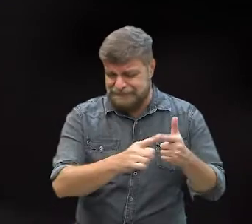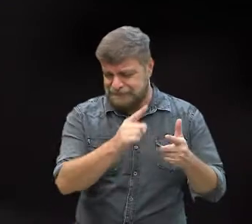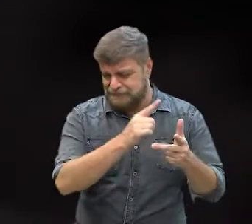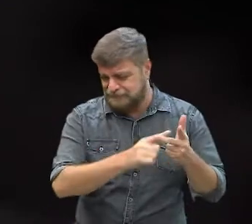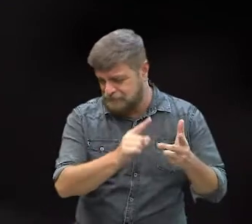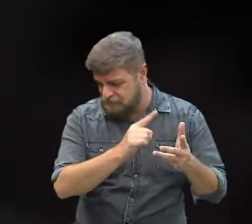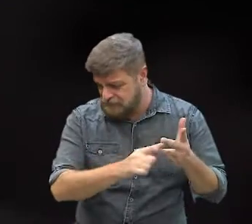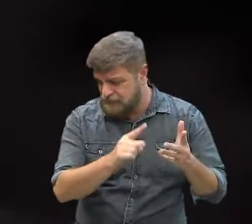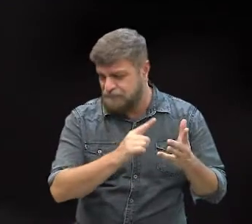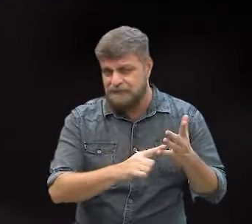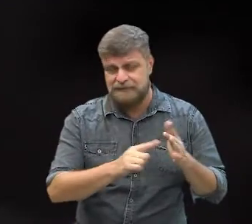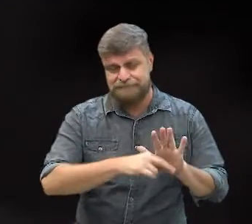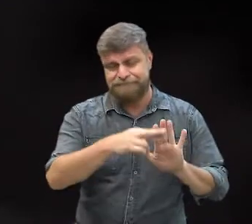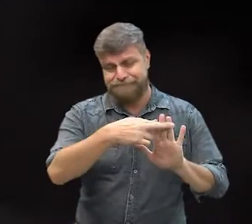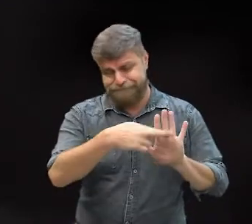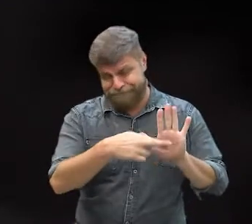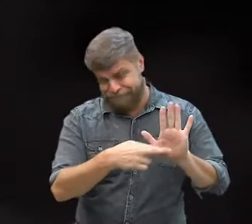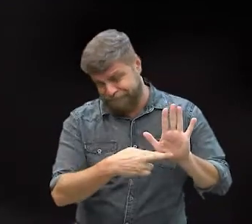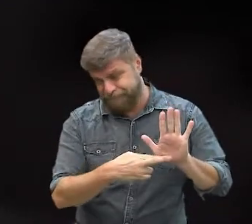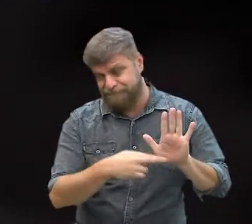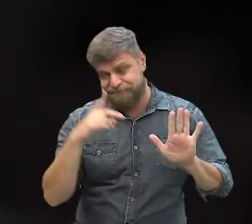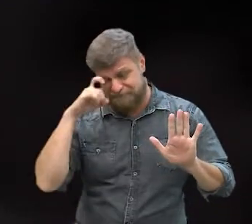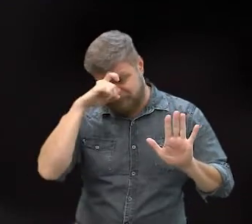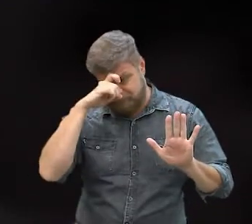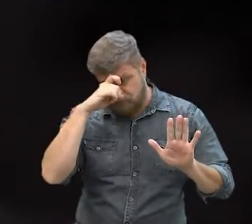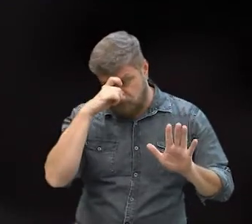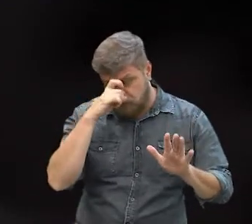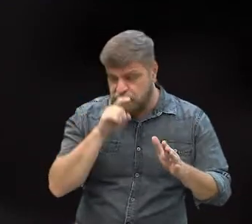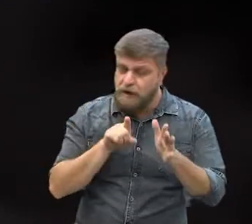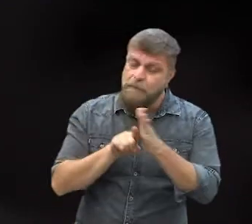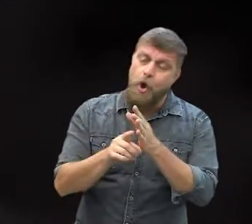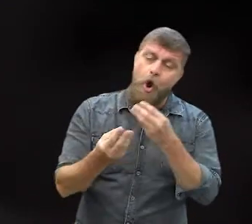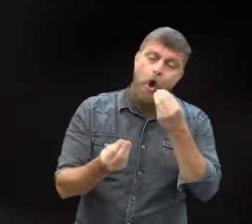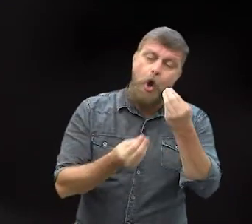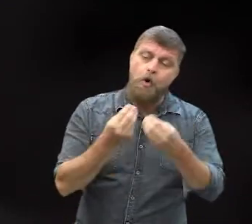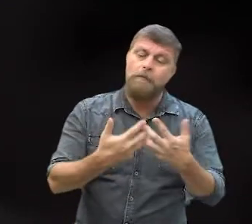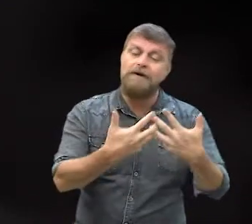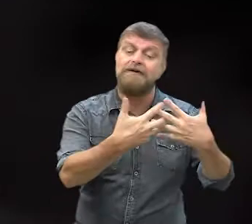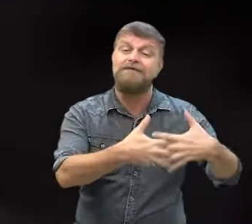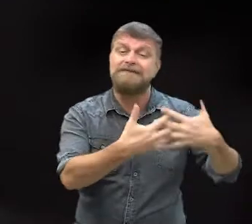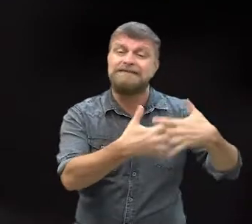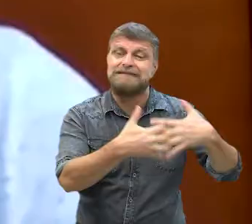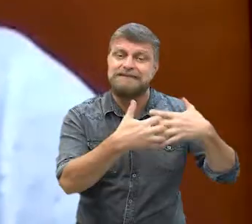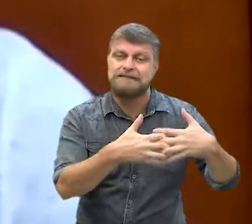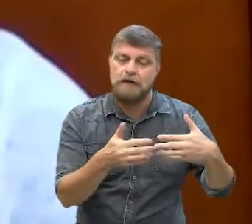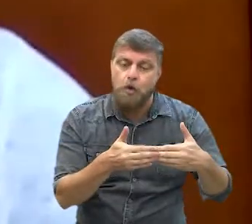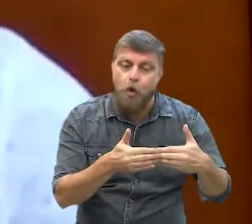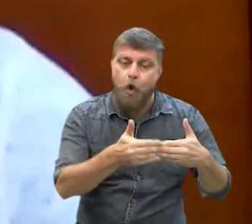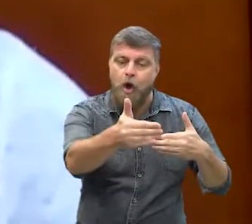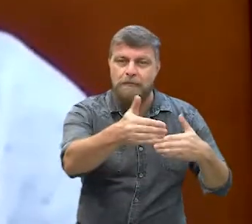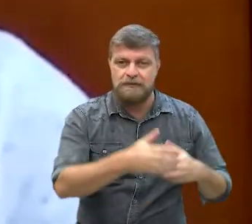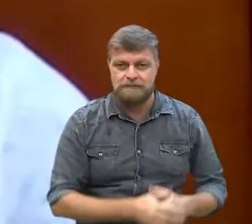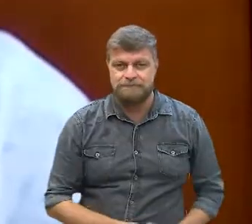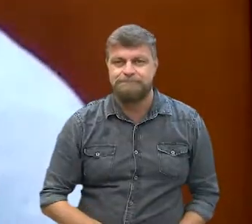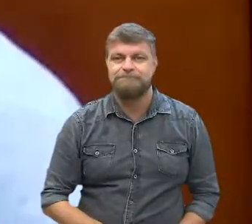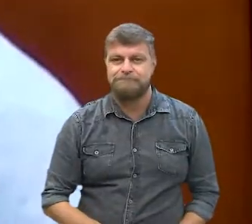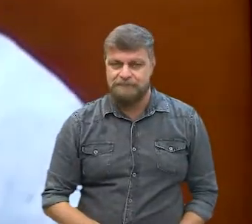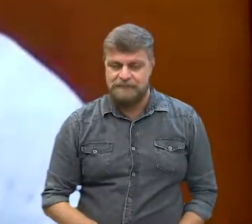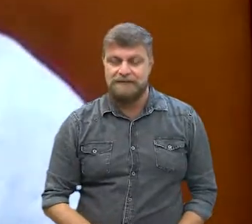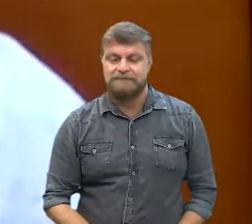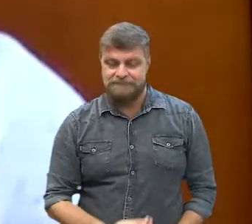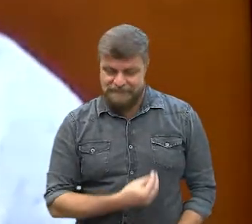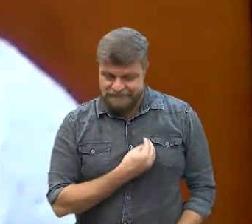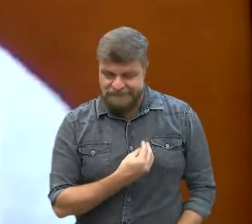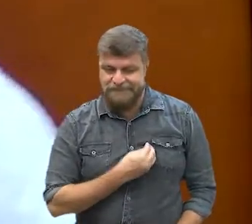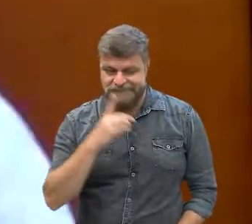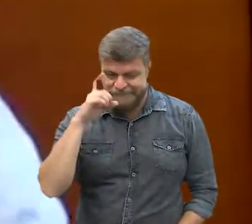pelas questões, uma série de coisas. Eu queria saber como vocês estão sobrevivendo à pandemia. Exatamente, sobrevivendo, né?